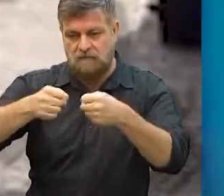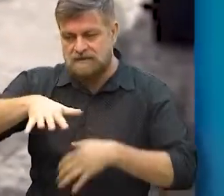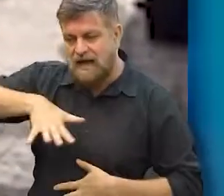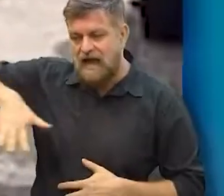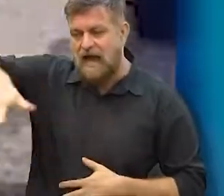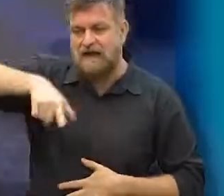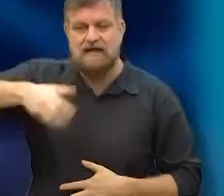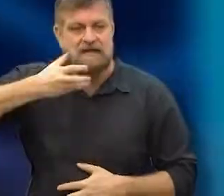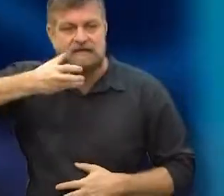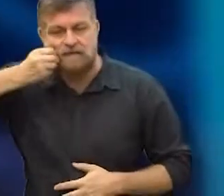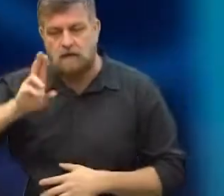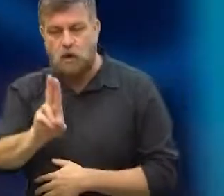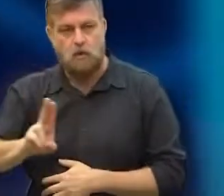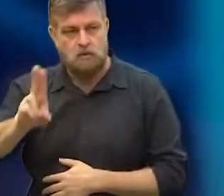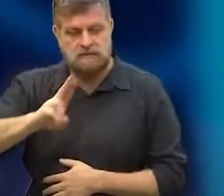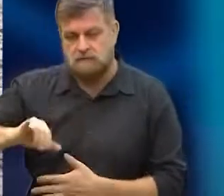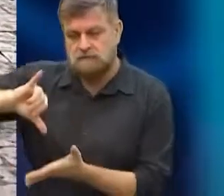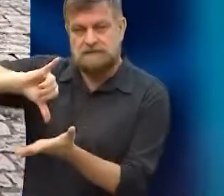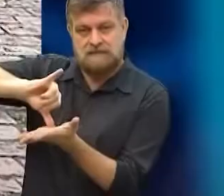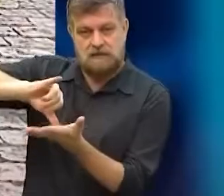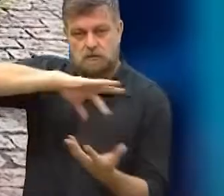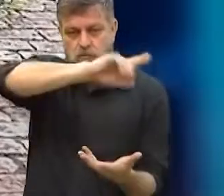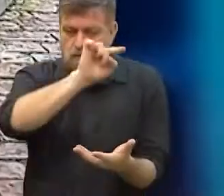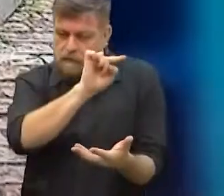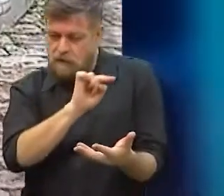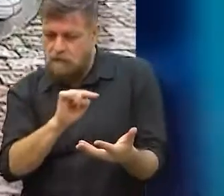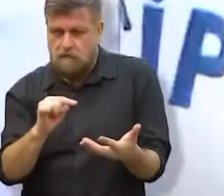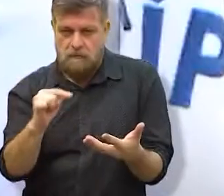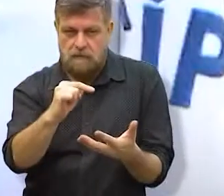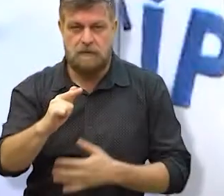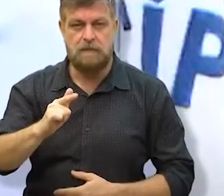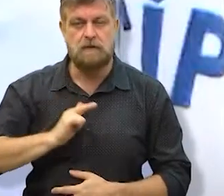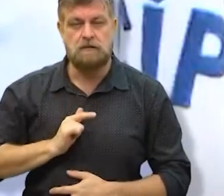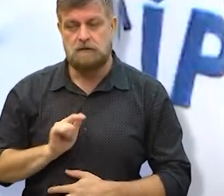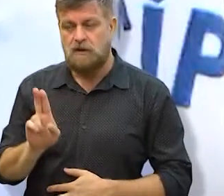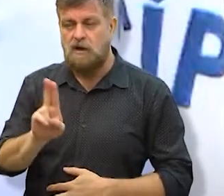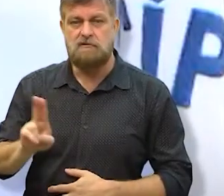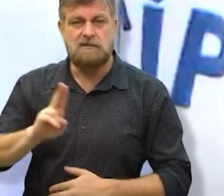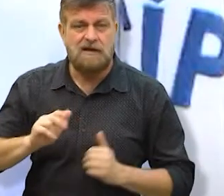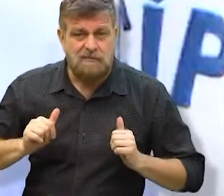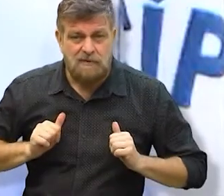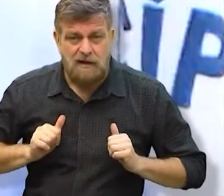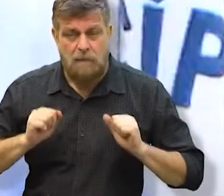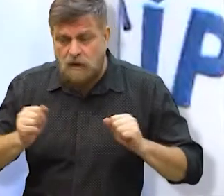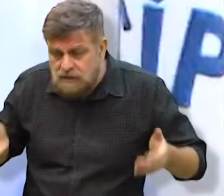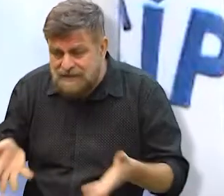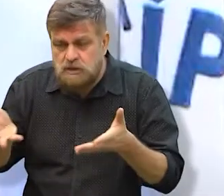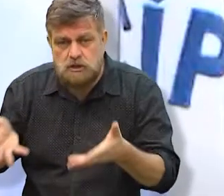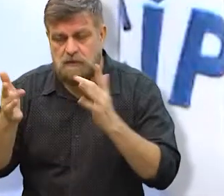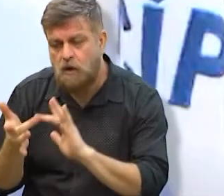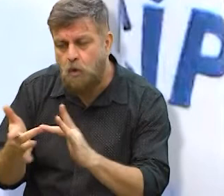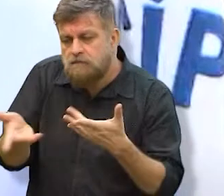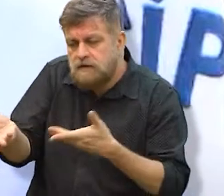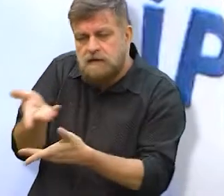os parklets têm sido usados nos grandes centros do mundo inteiro. Pode deixar de utilizar isso para estimular